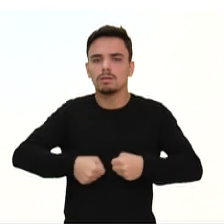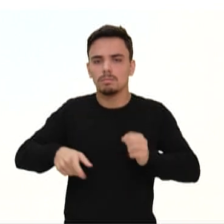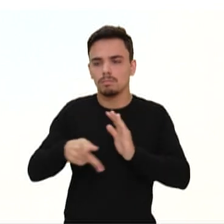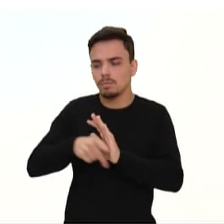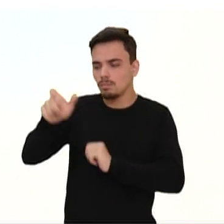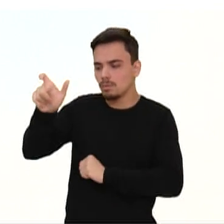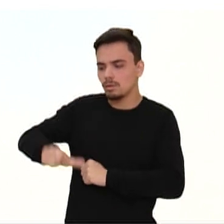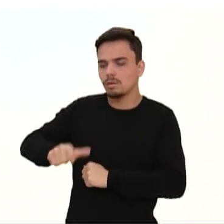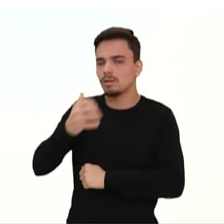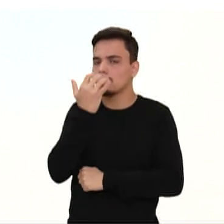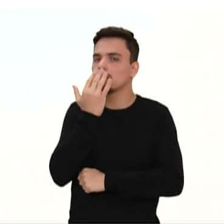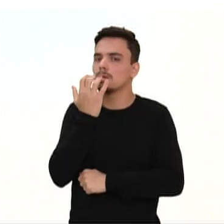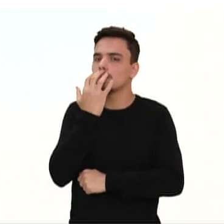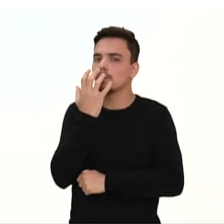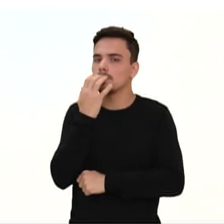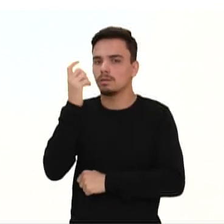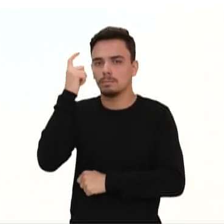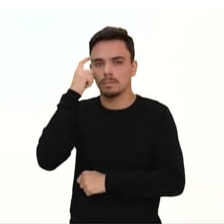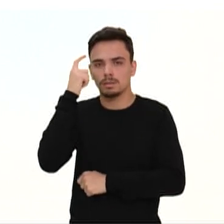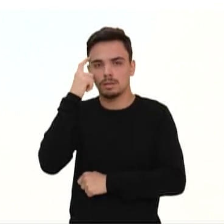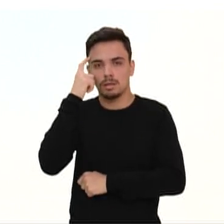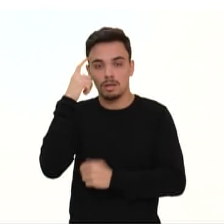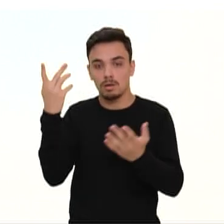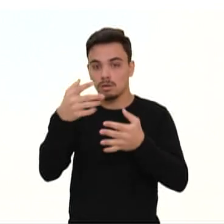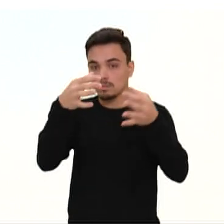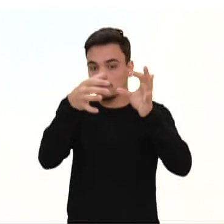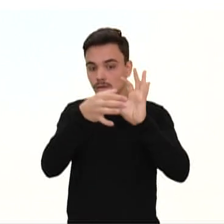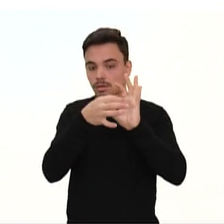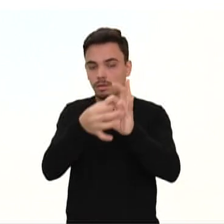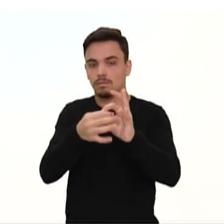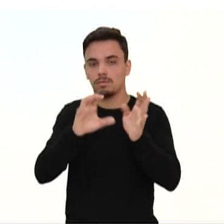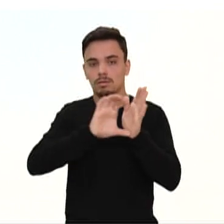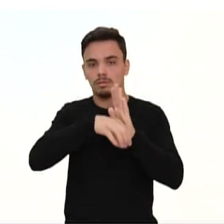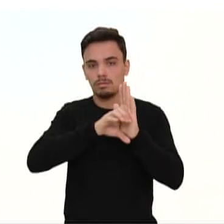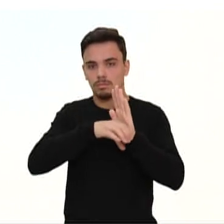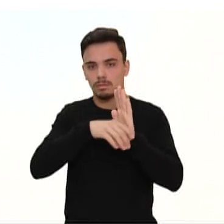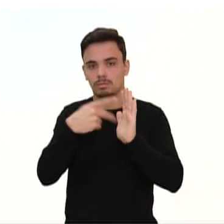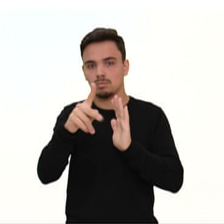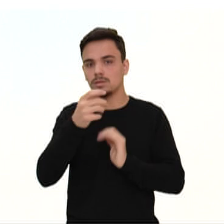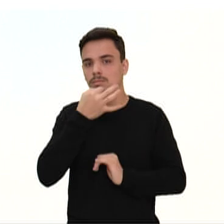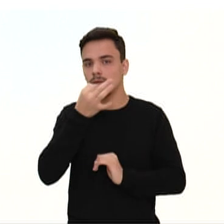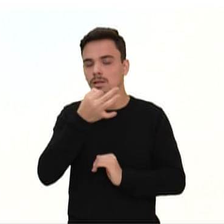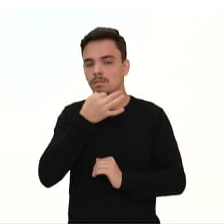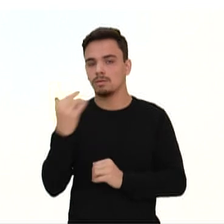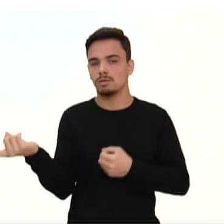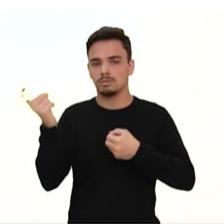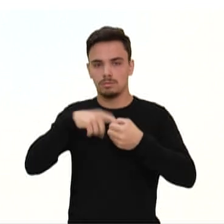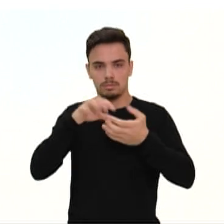Nietzsche? Defina este conceito com suas próprias palavras. E voltamos já com a correção.